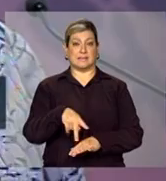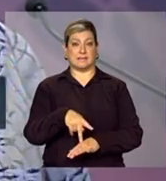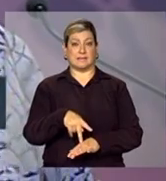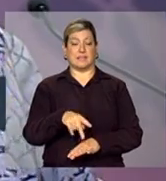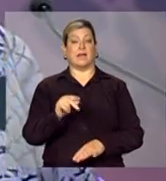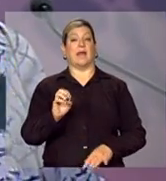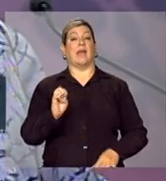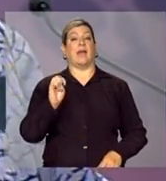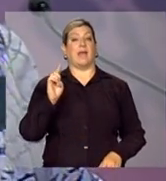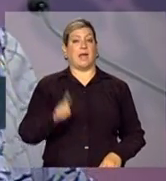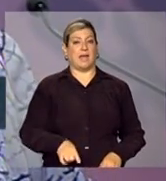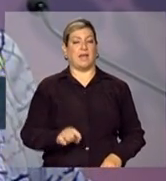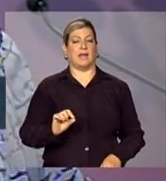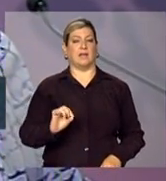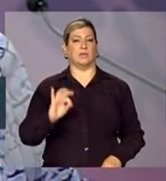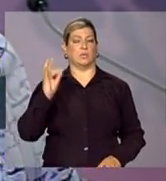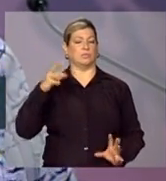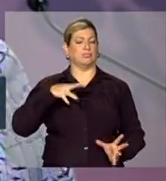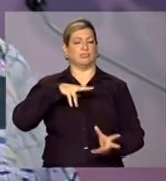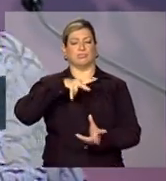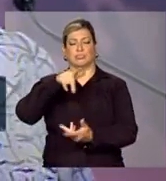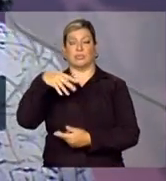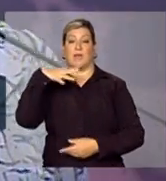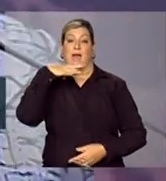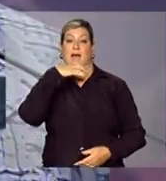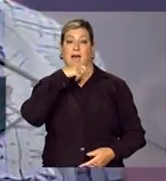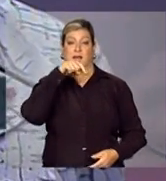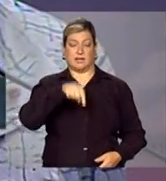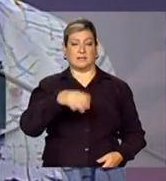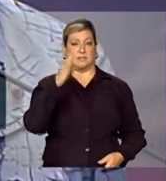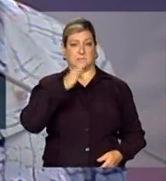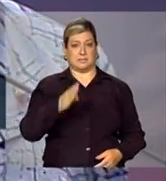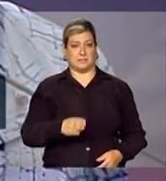é considerado no cenário internacional.